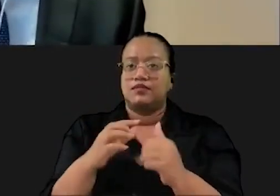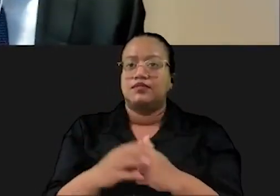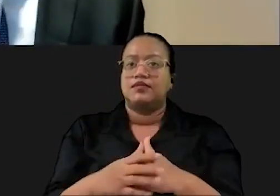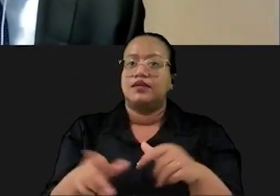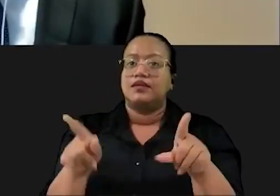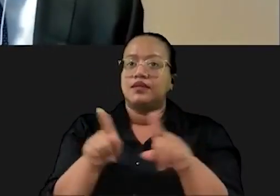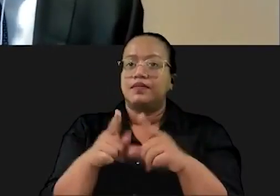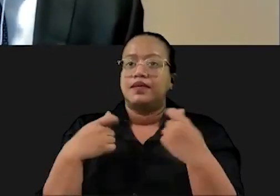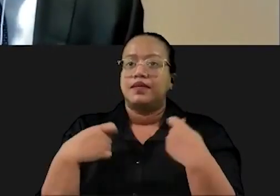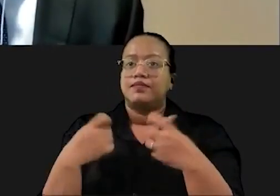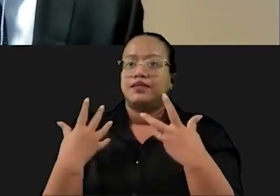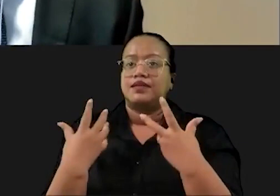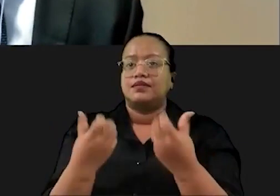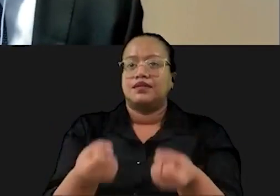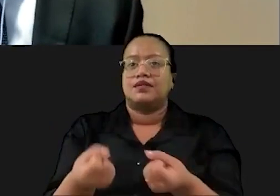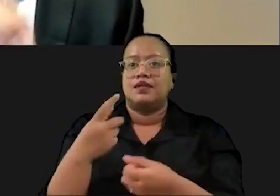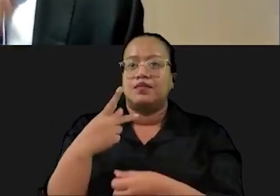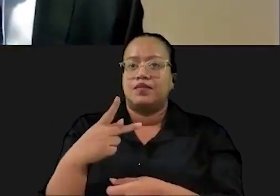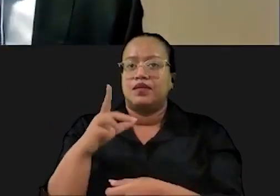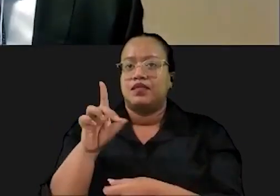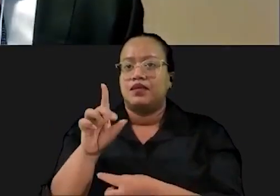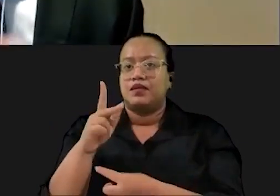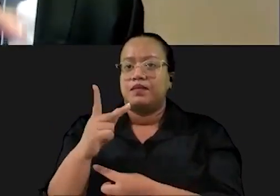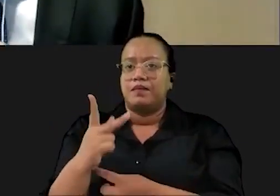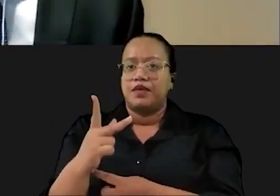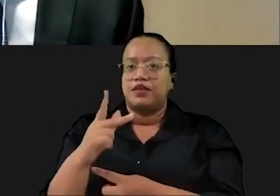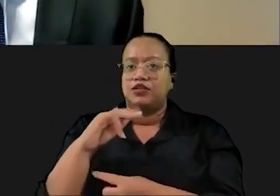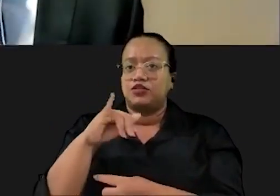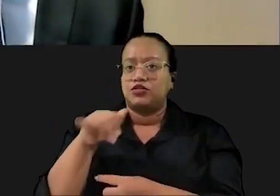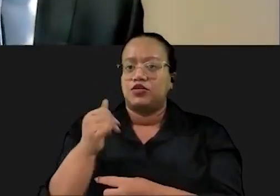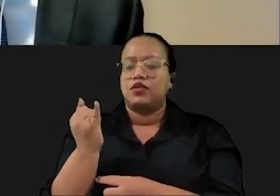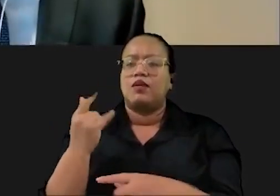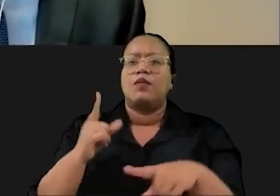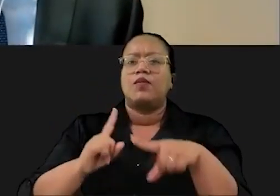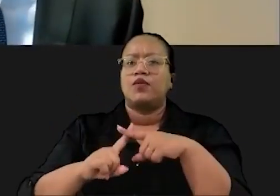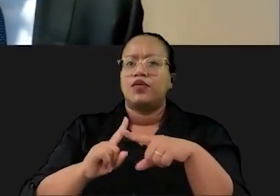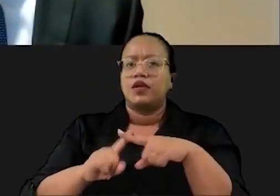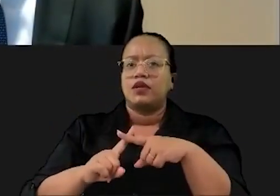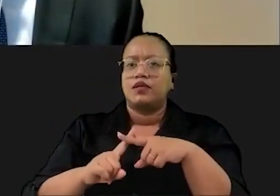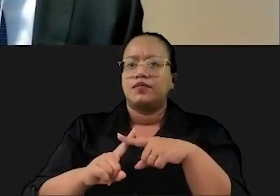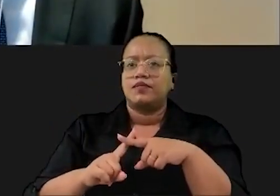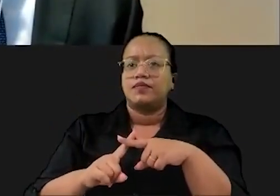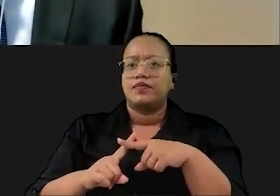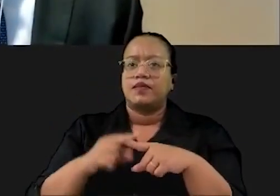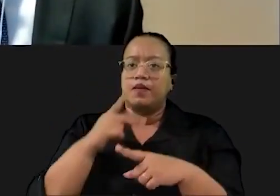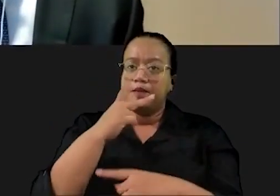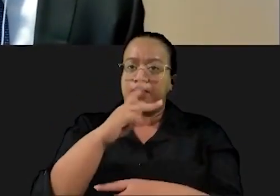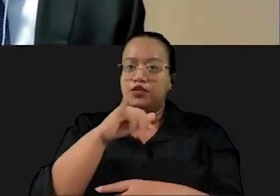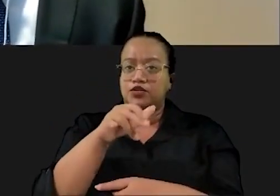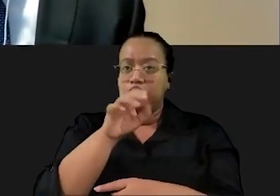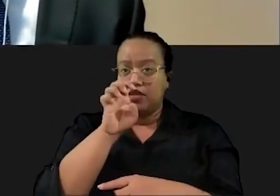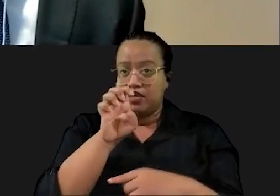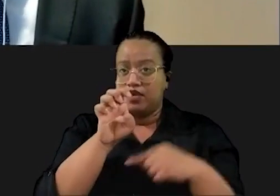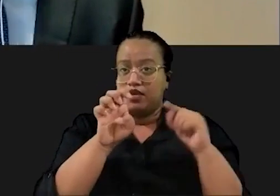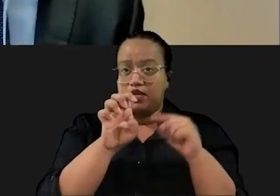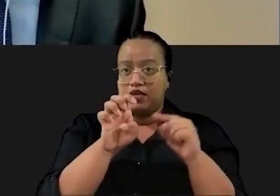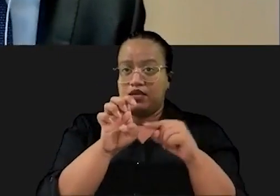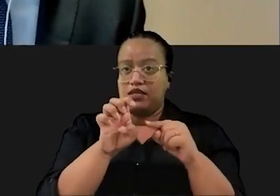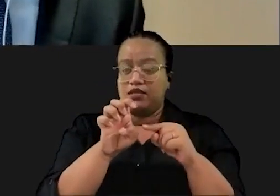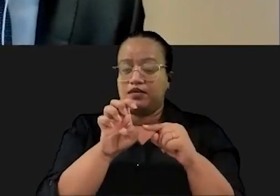agora rapidamente, que é o seguinte: o PJE, ele, assim como todos os outros sistemas processuais,